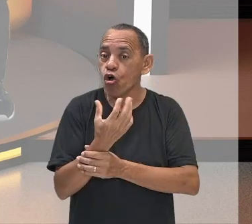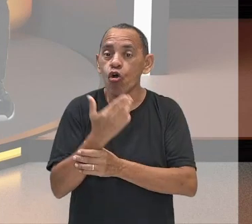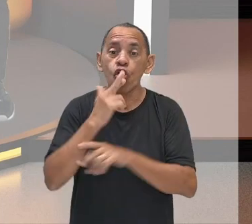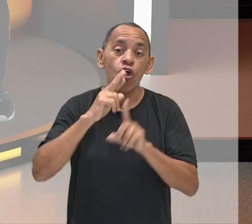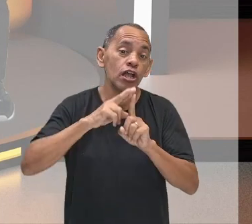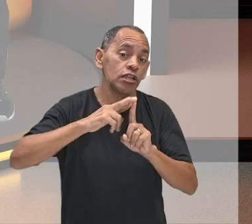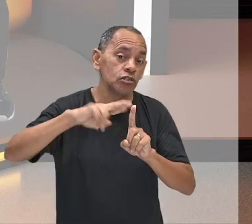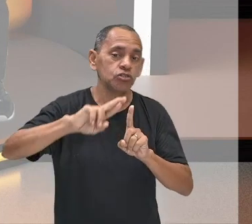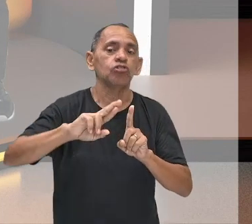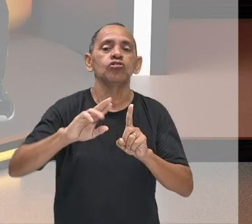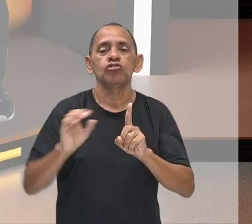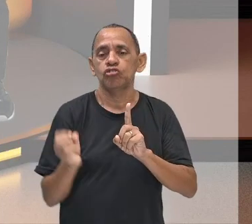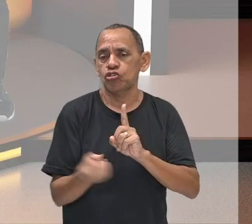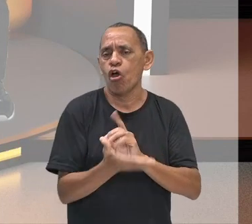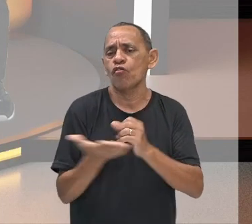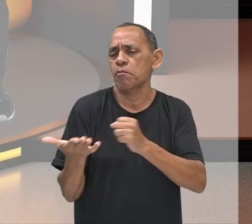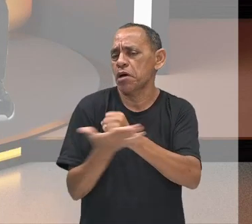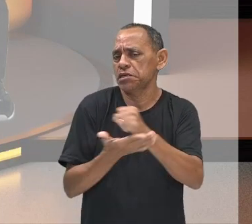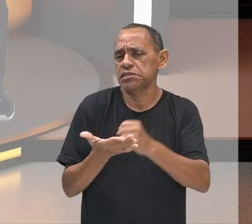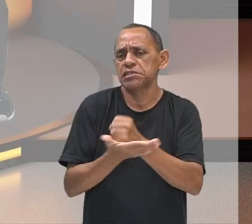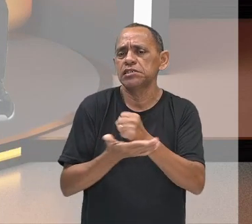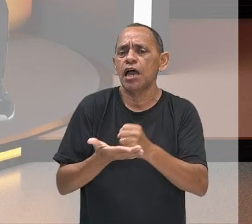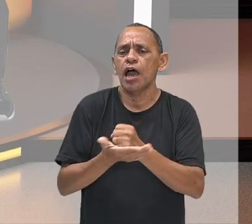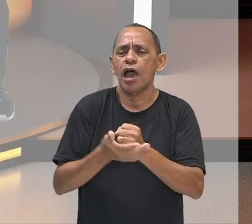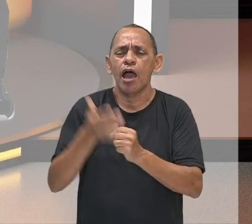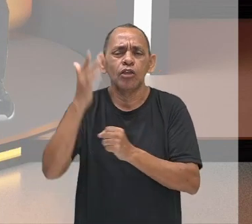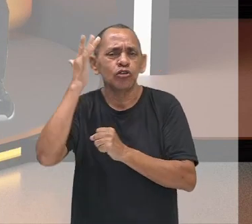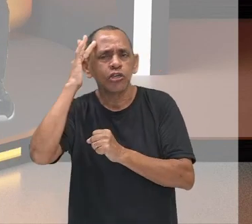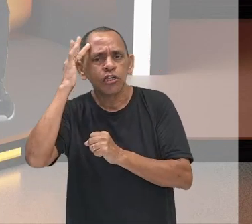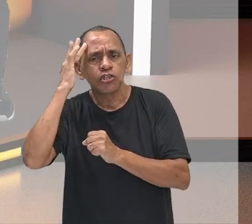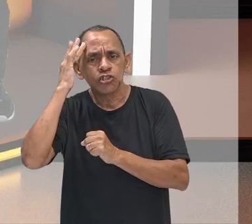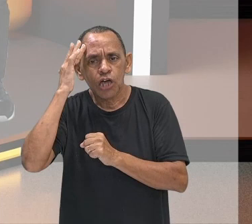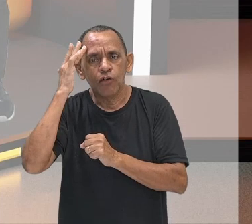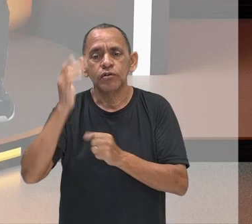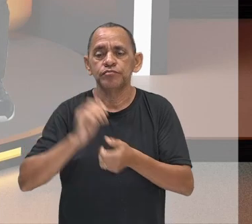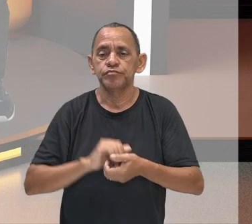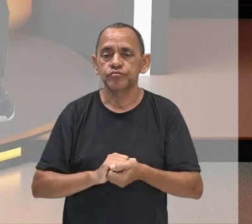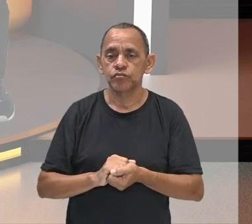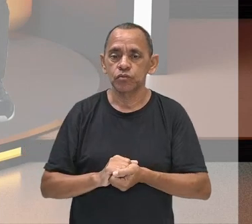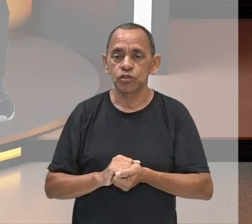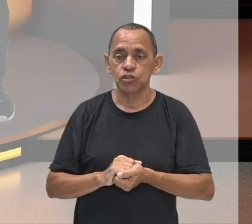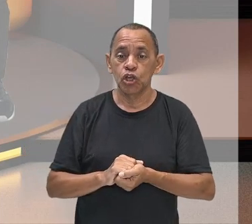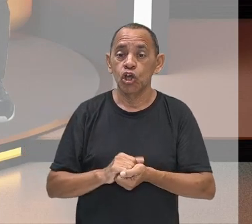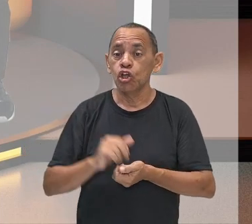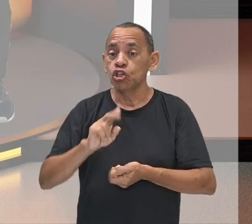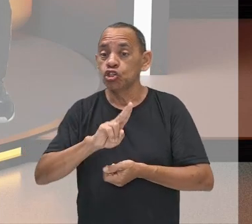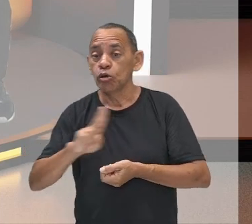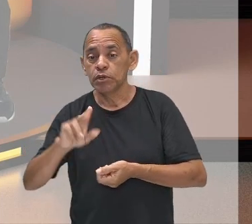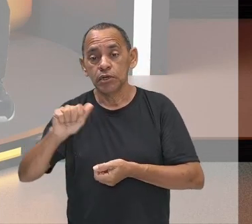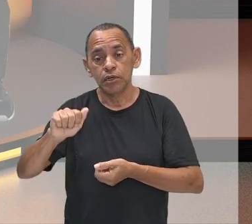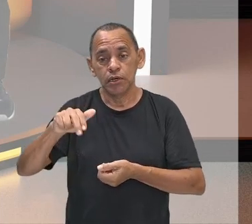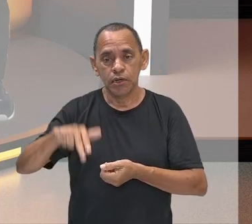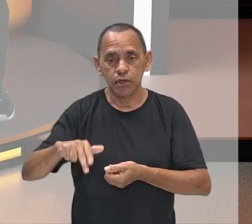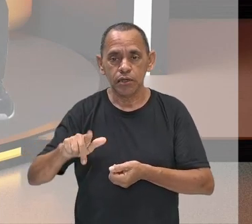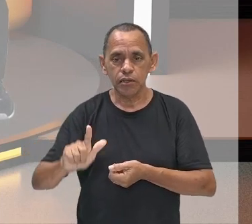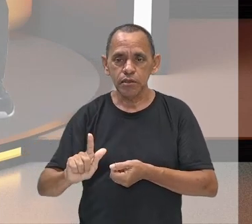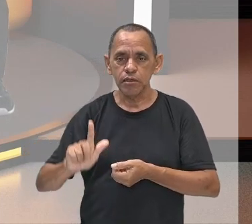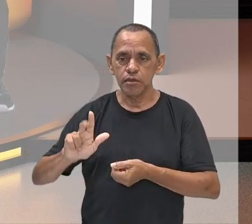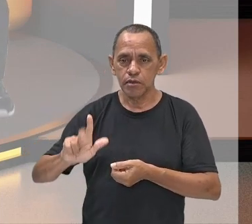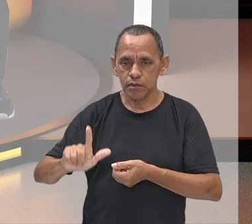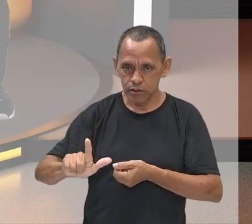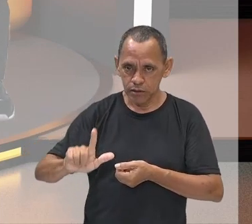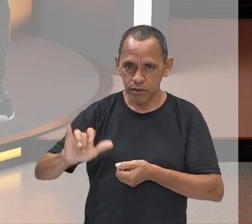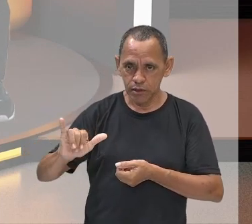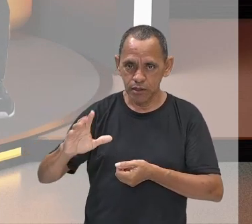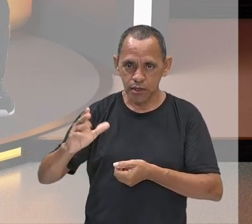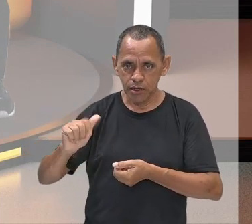no que ele achava mais pertinente para o seu governo. A religião em questão é o anglicanismo. Vamos ver o que o